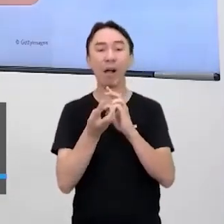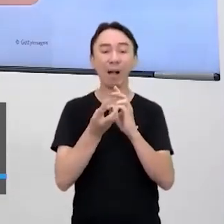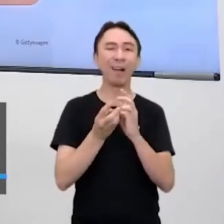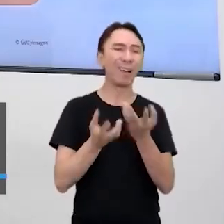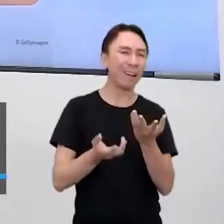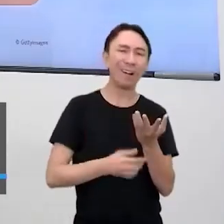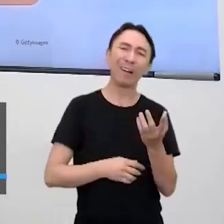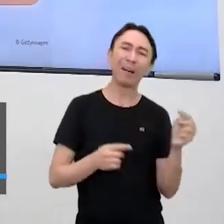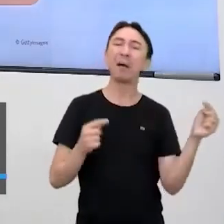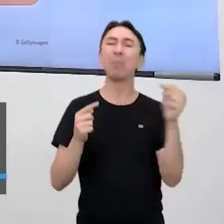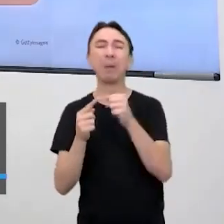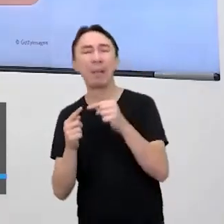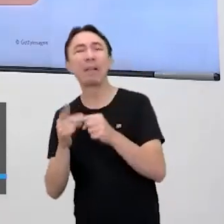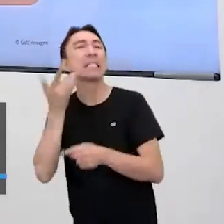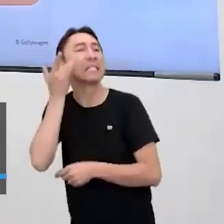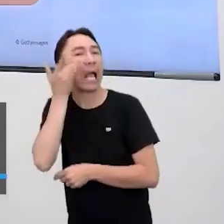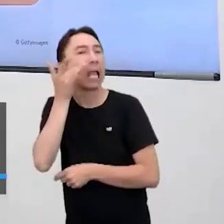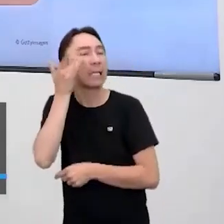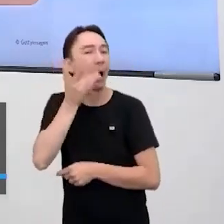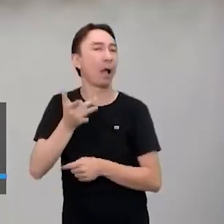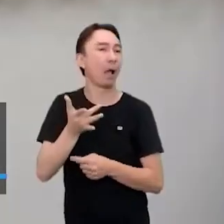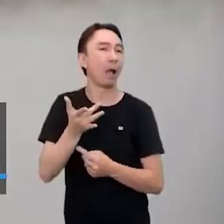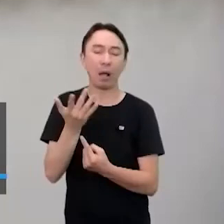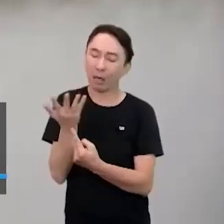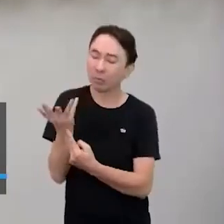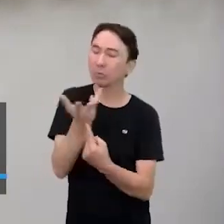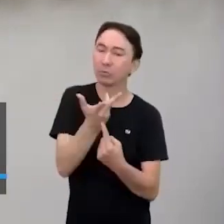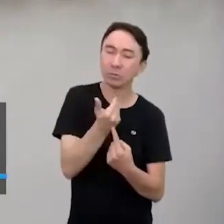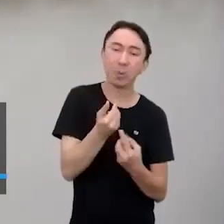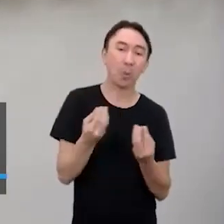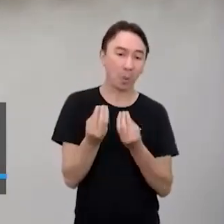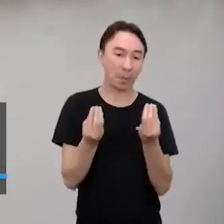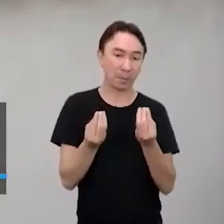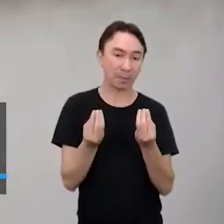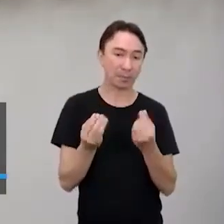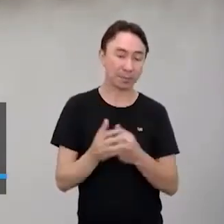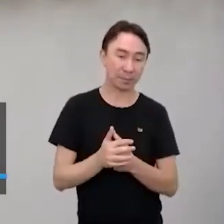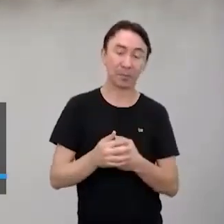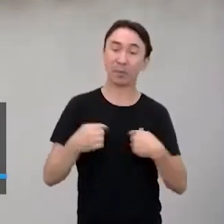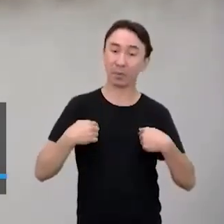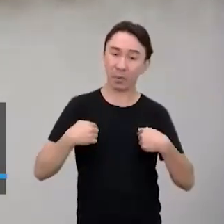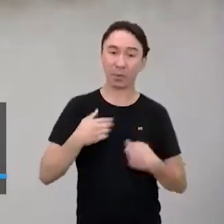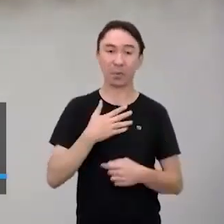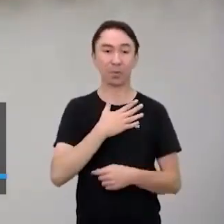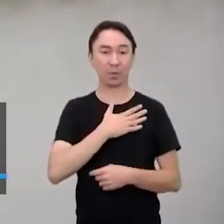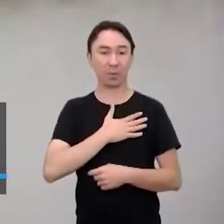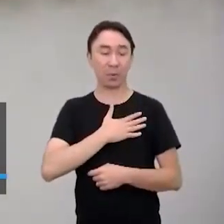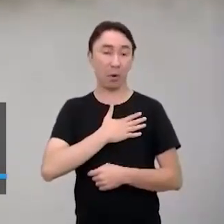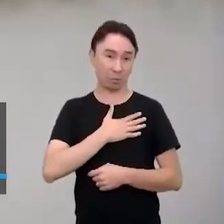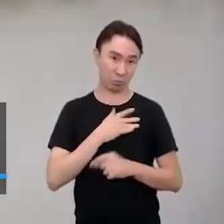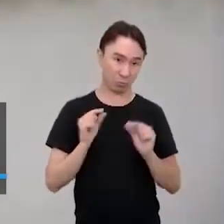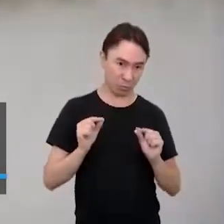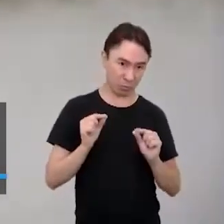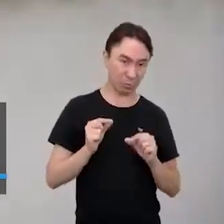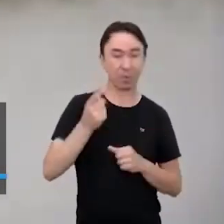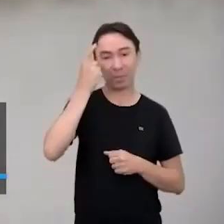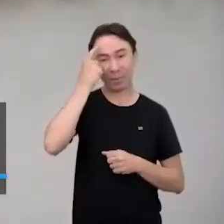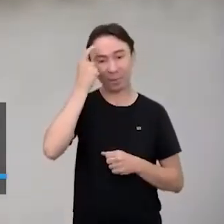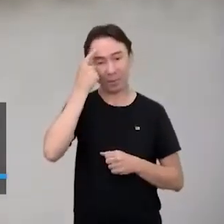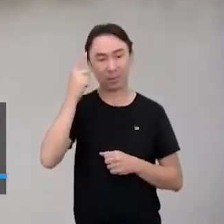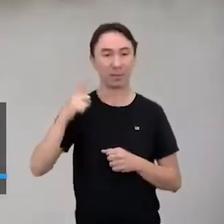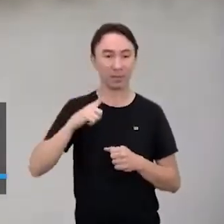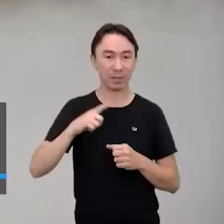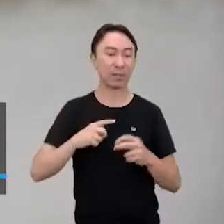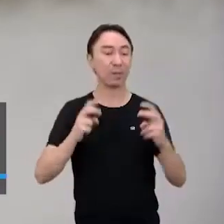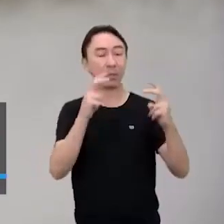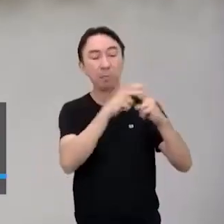estética? O que isso tem de artístico? Conta pra nós. Então, eu gosto muito de pensar todas essas conjunções de